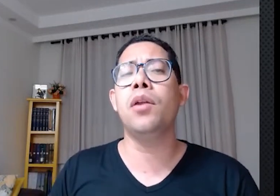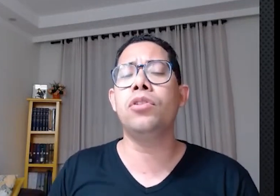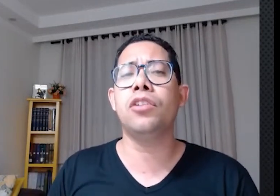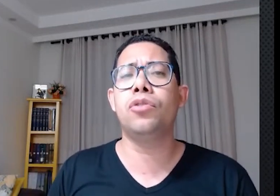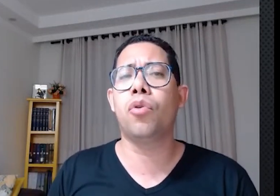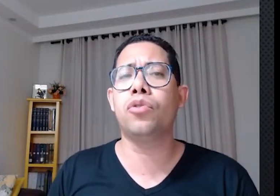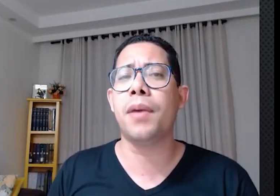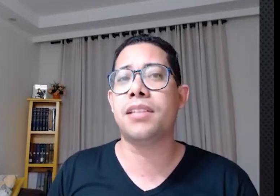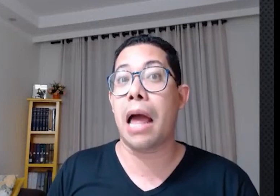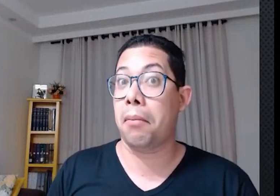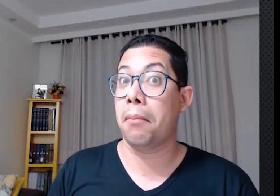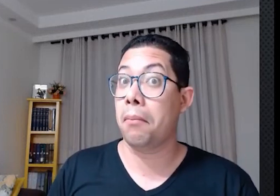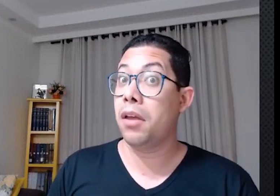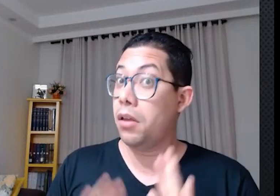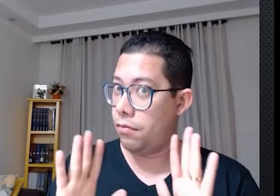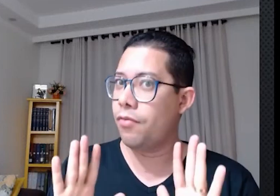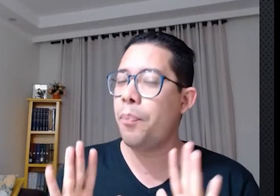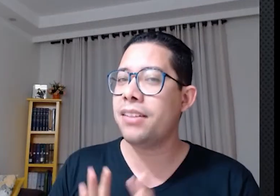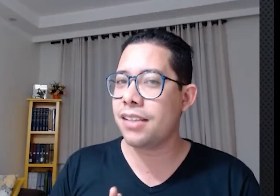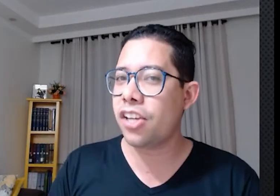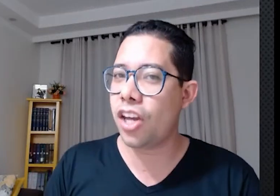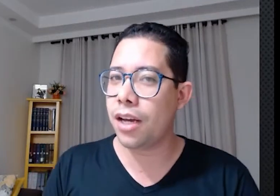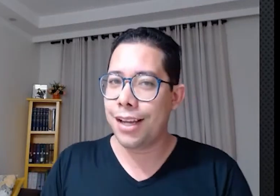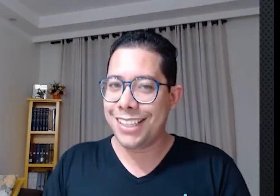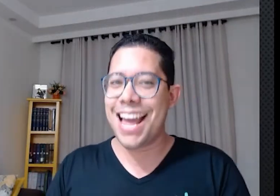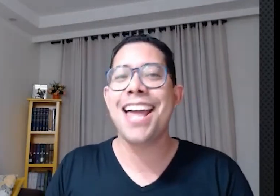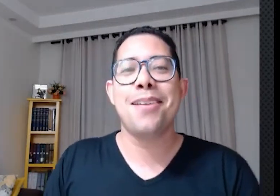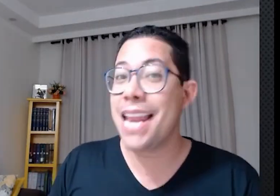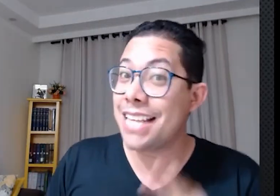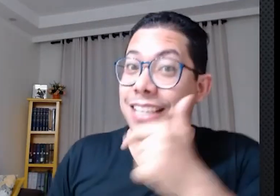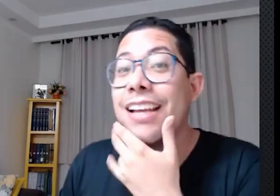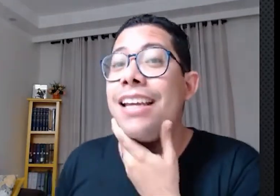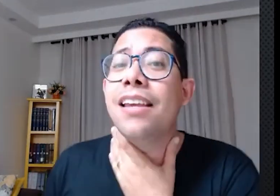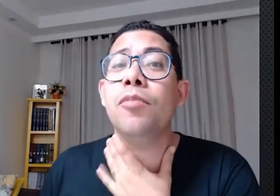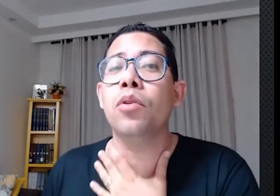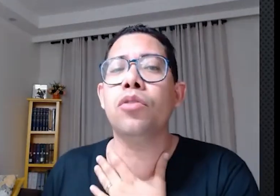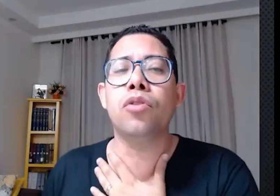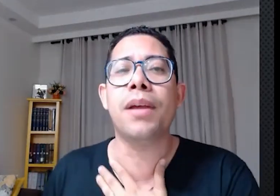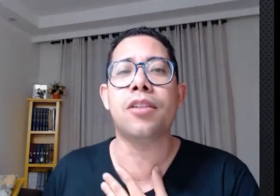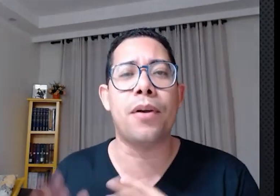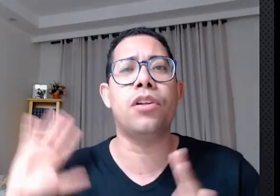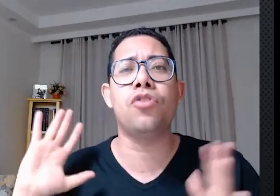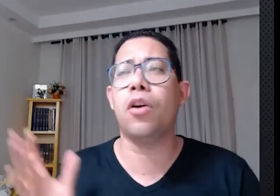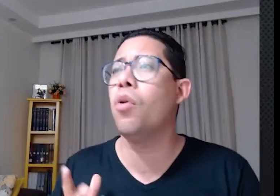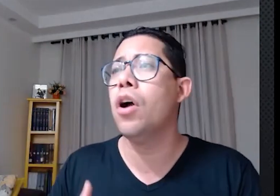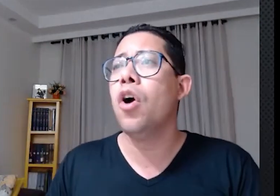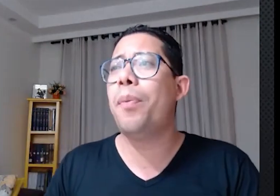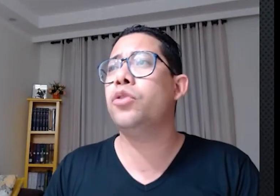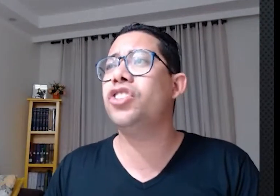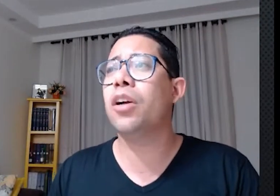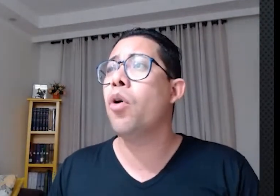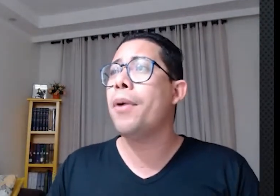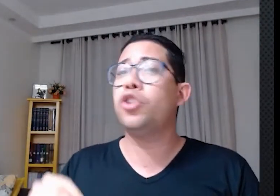15 minutos antes do culto começar. Vamos pensar que você chega, tá? Beleza, você chega 15 minutos antes do culto começar, o pastor ainda não chegou,